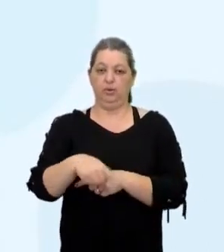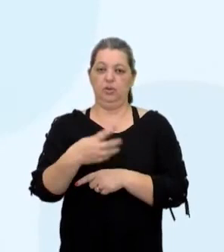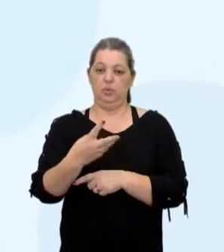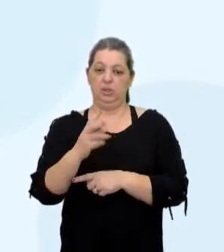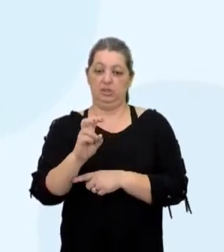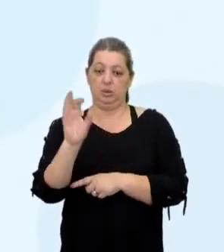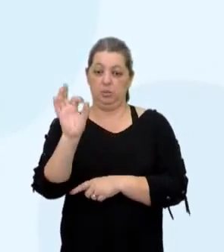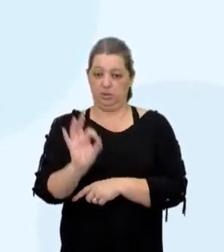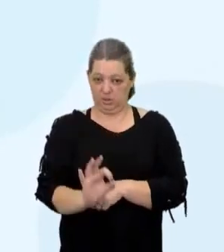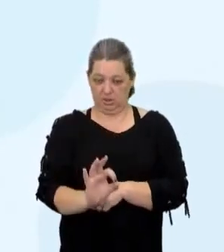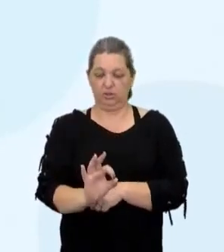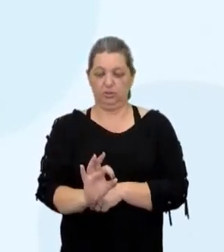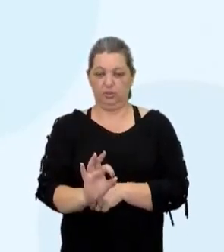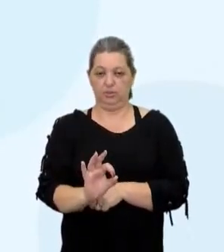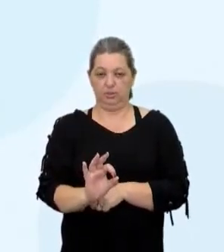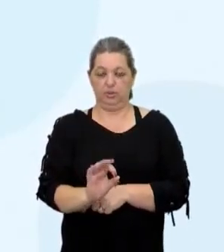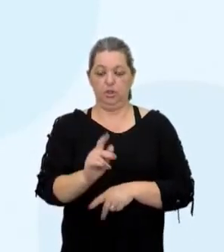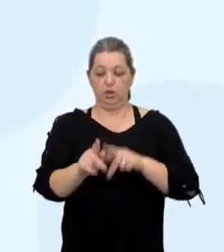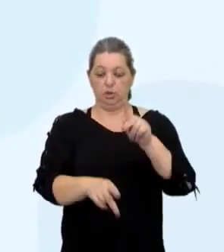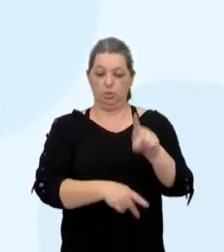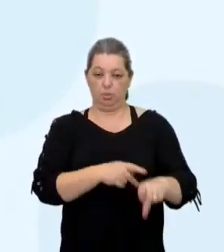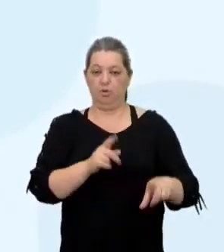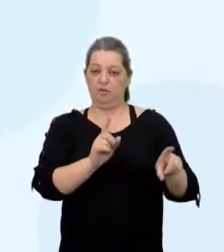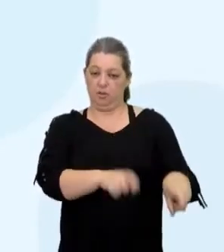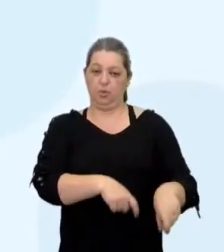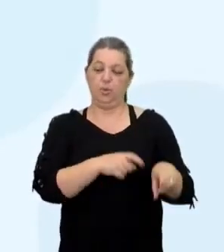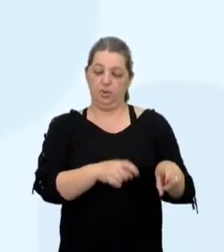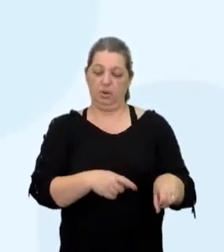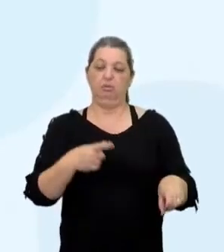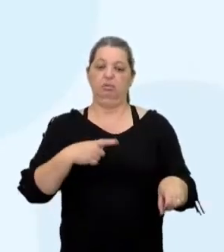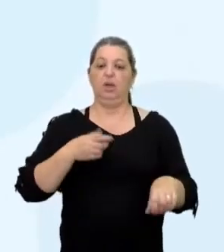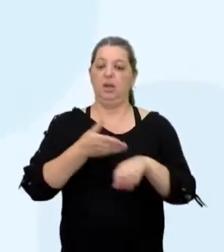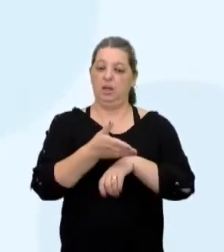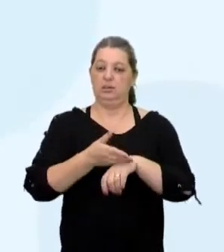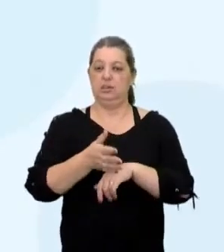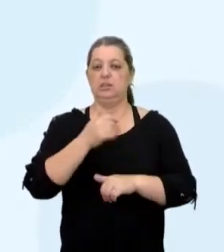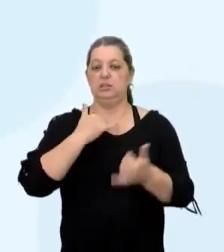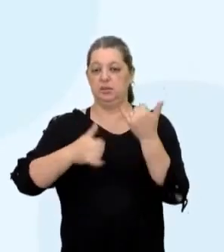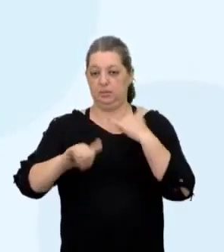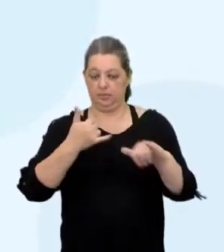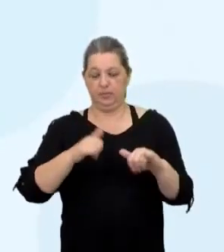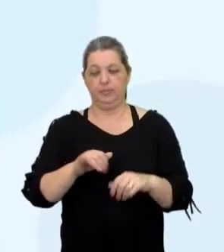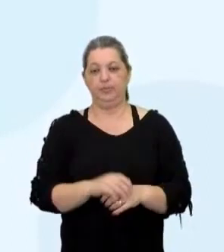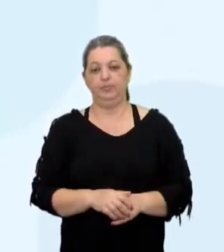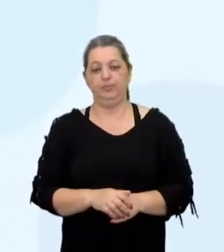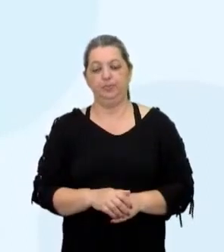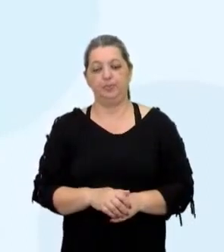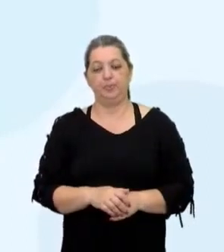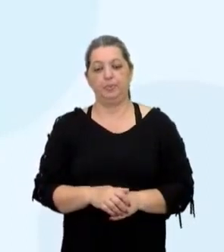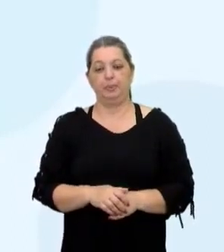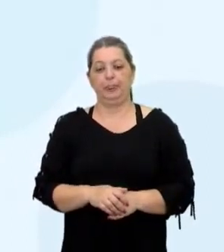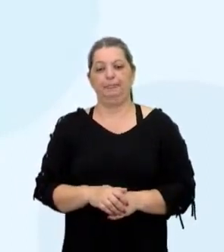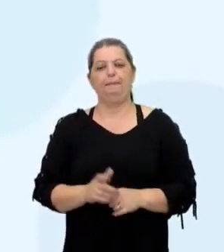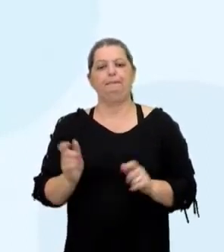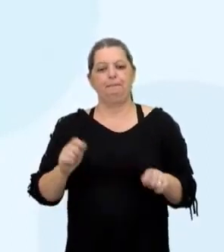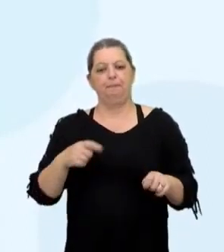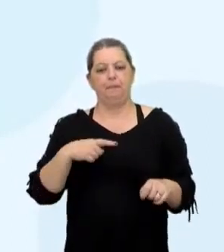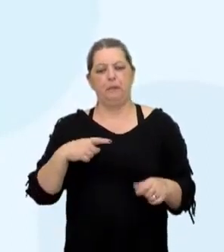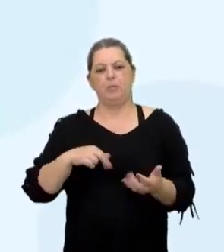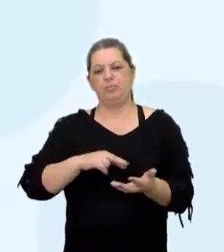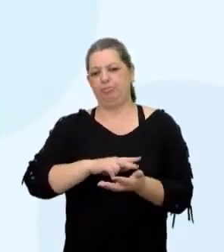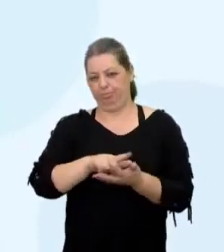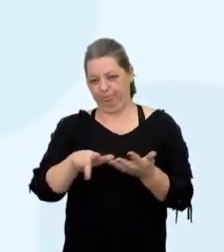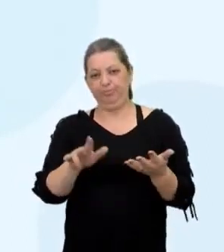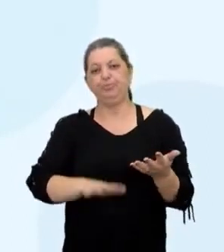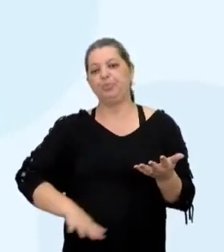98,45% da população rural tem acesso à eletricidade. E se a gente fazer aí um parâmetro geral, né, Ju, tem boa